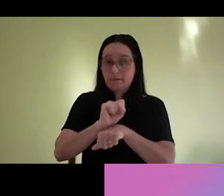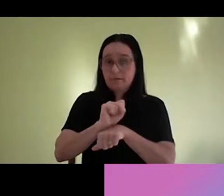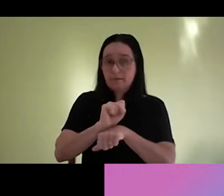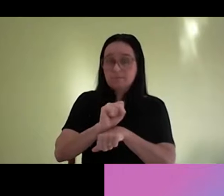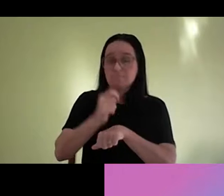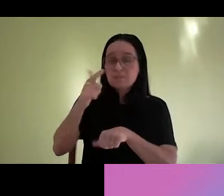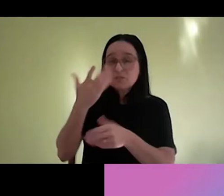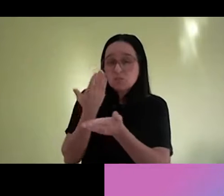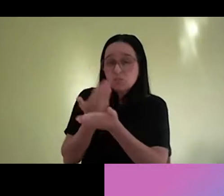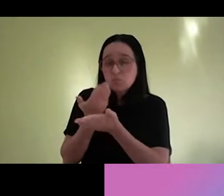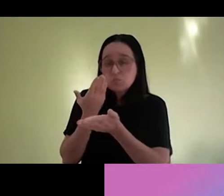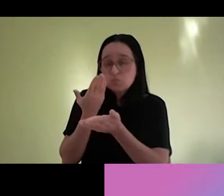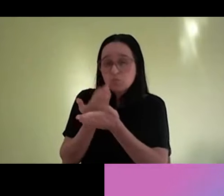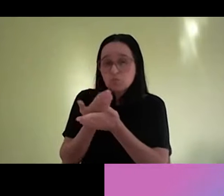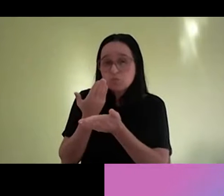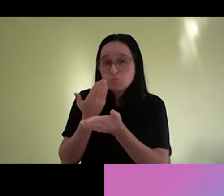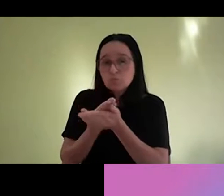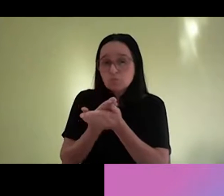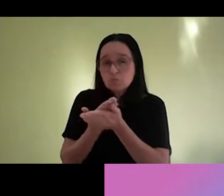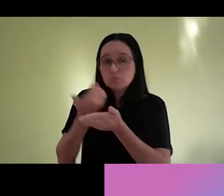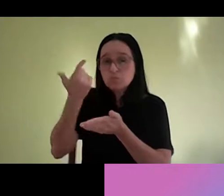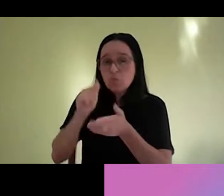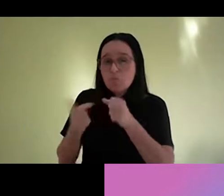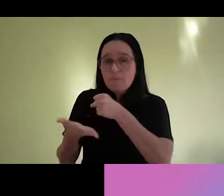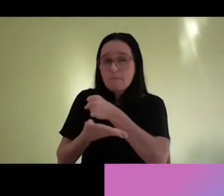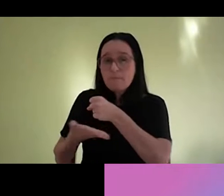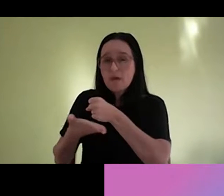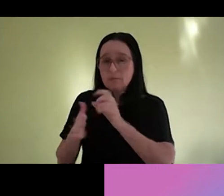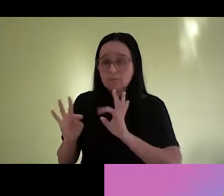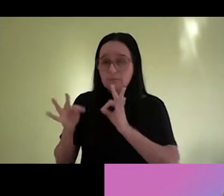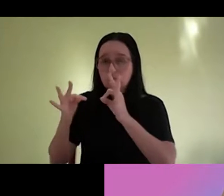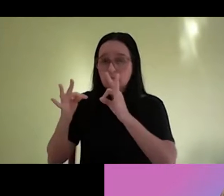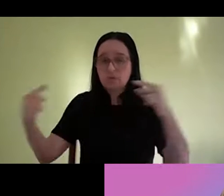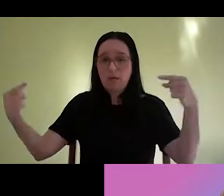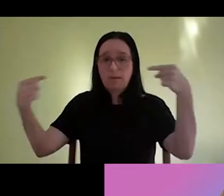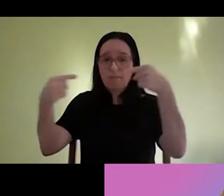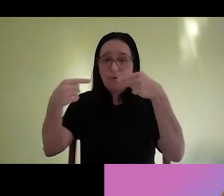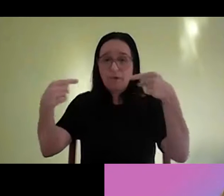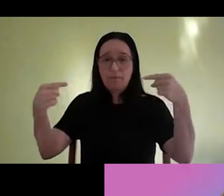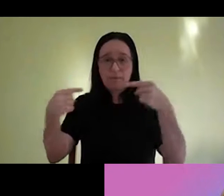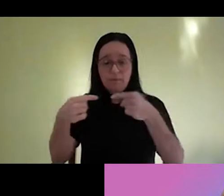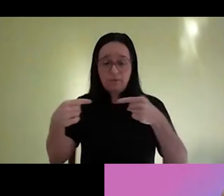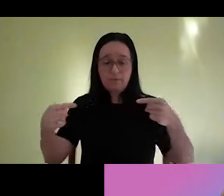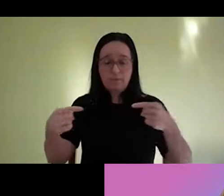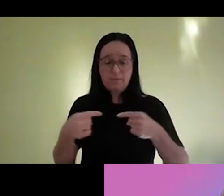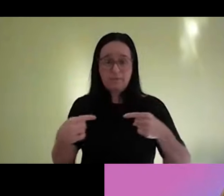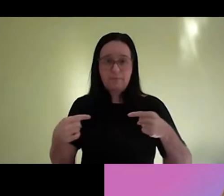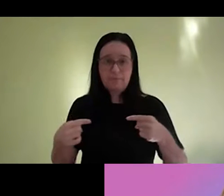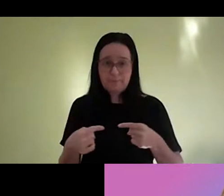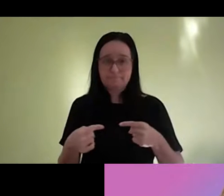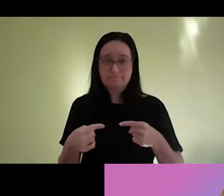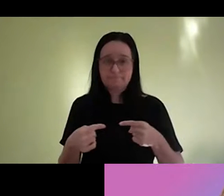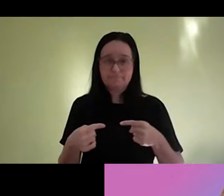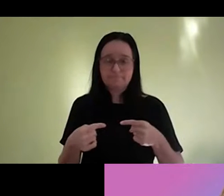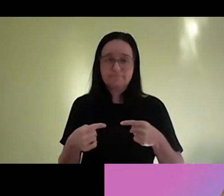o básico de algumas tecnologias para alinhar esse meu conhecimento. não foi uma transição